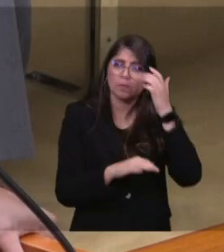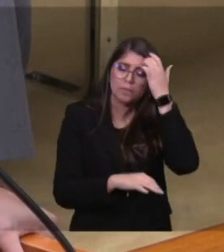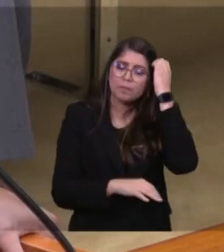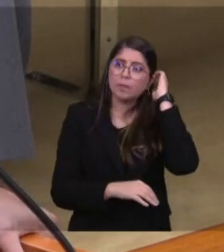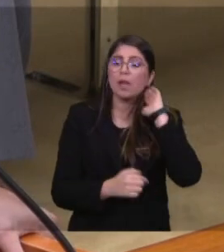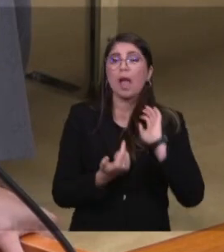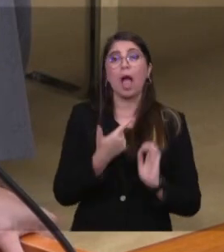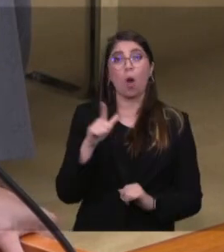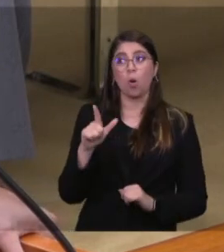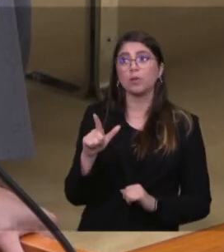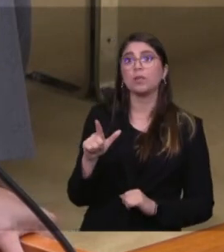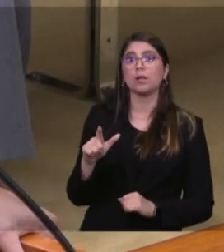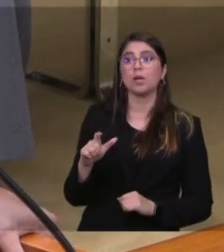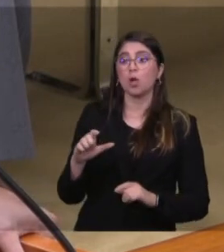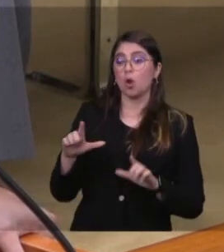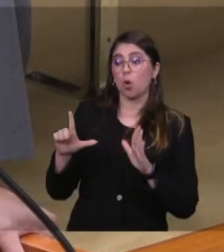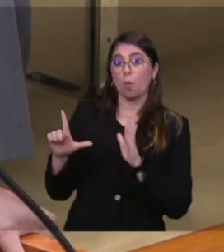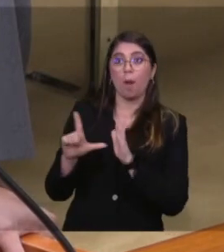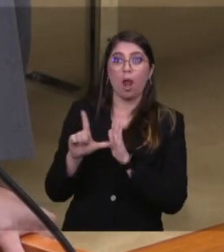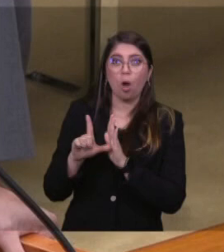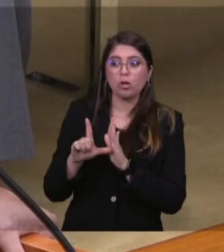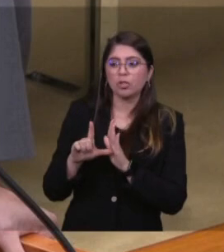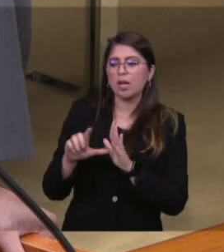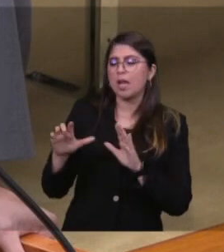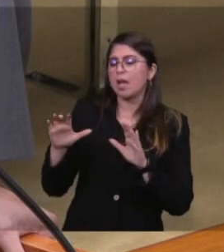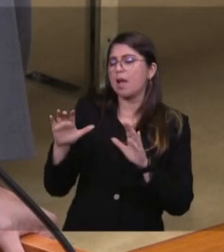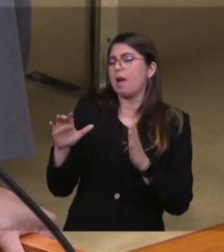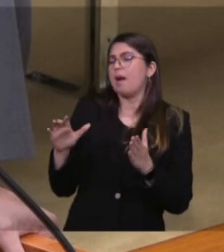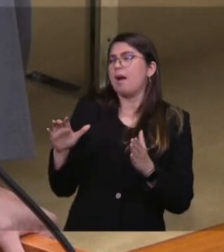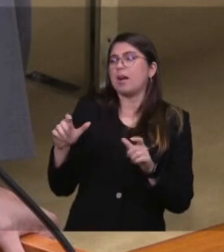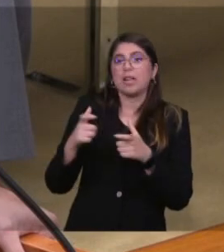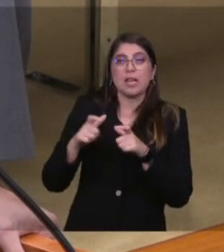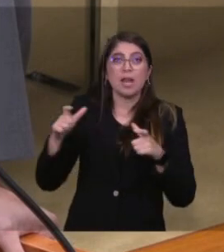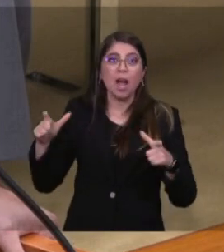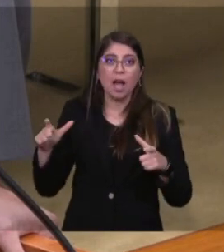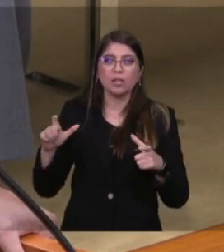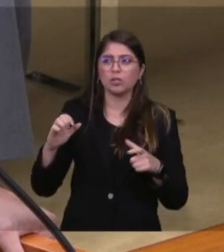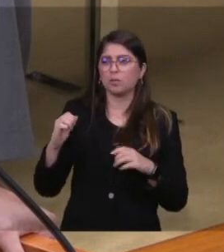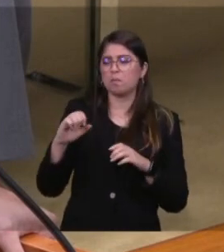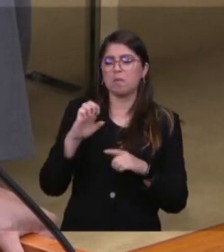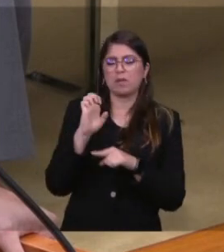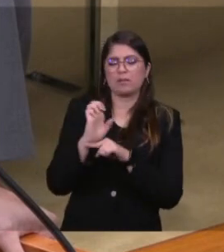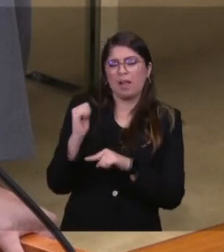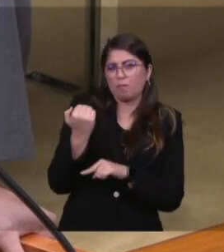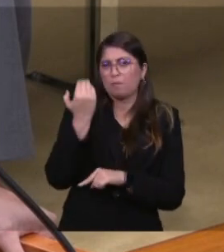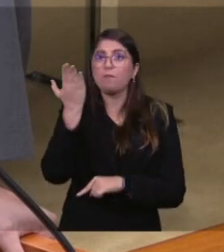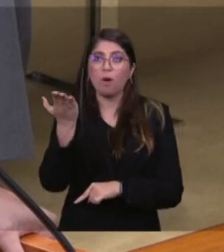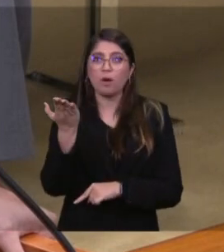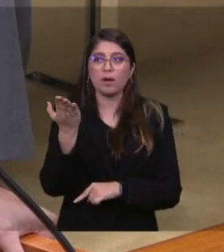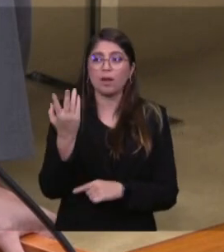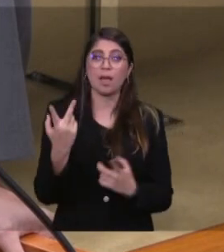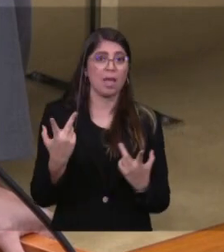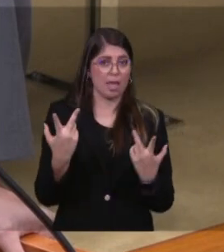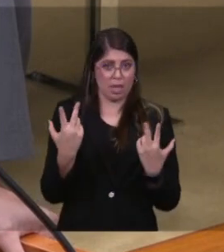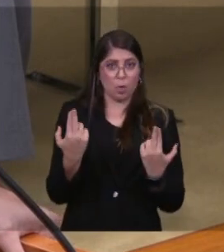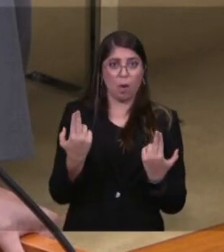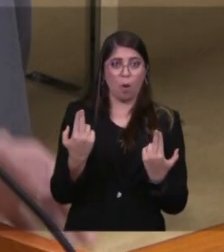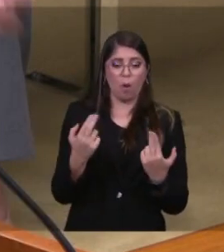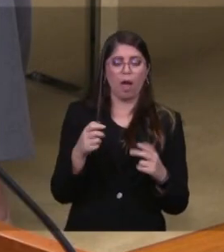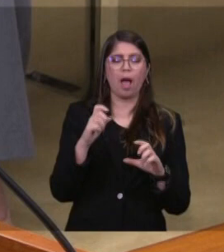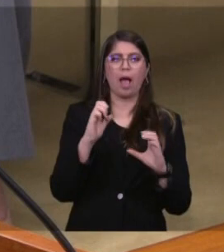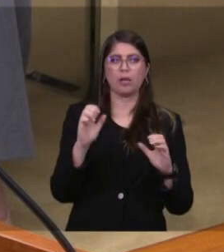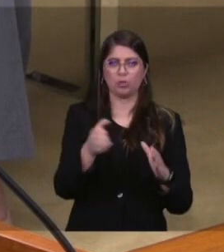faz de um grande comerciante, localizado num grande centro, fora do estado de Alagoas. A mesma geladeira, o